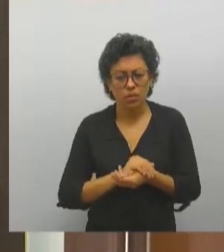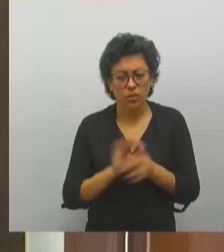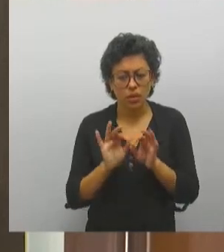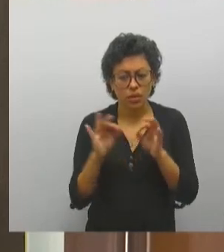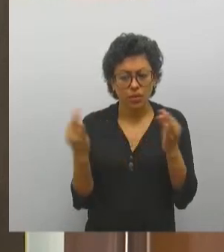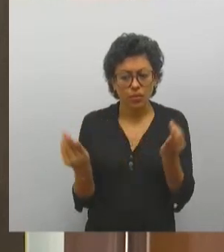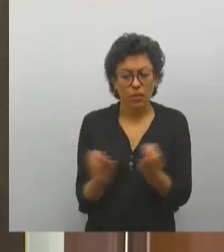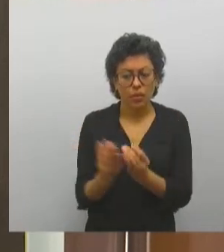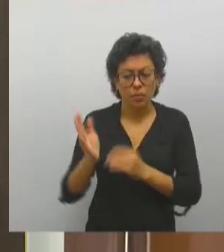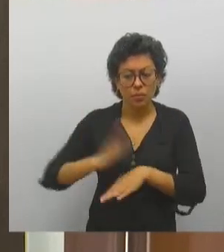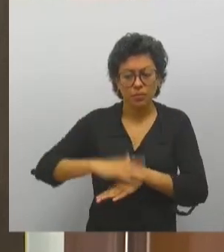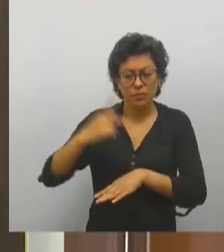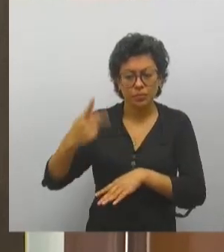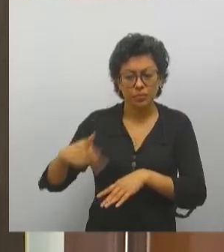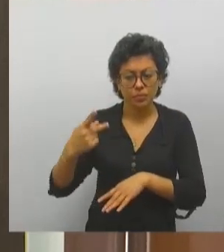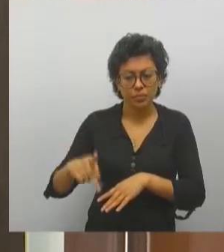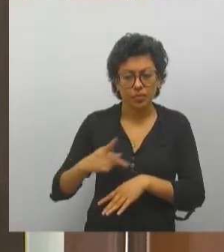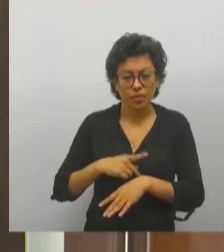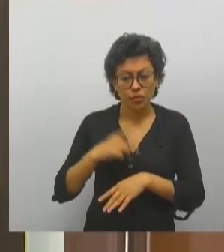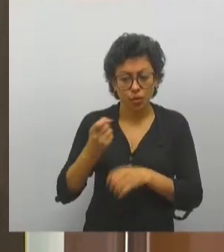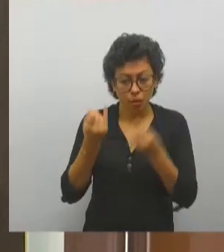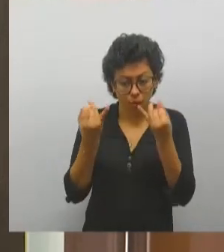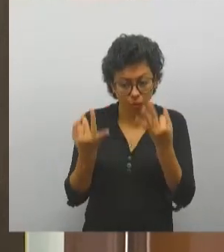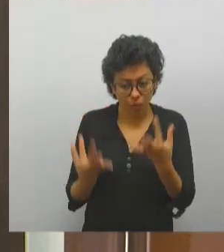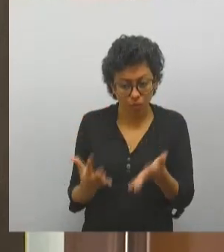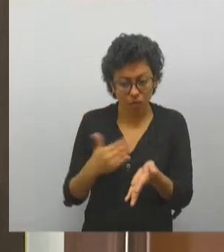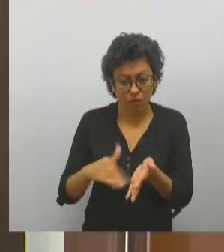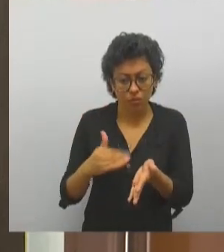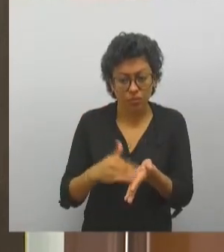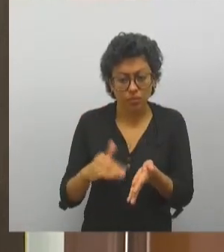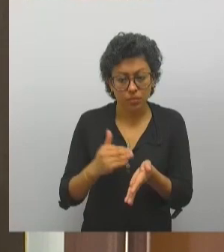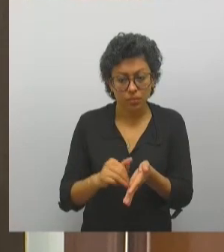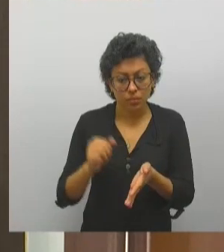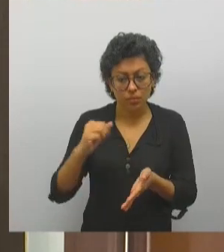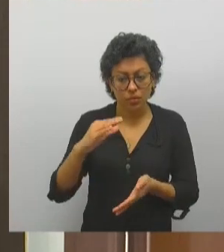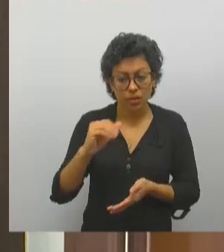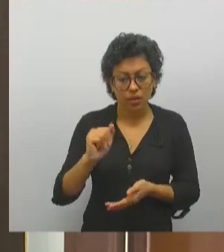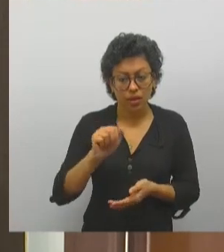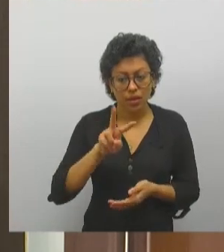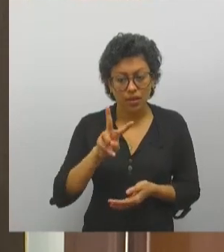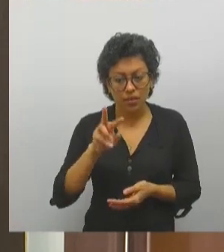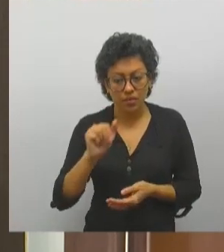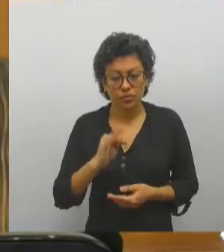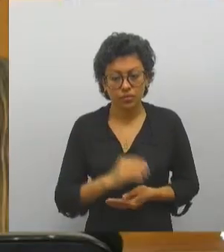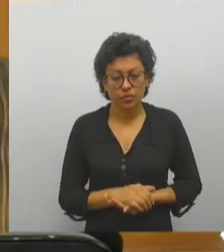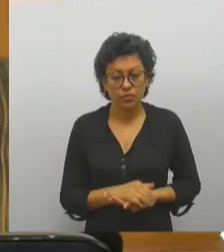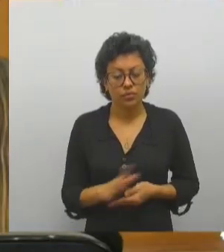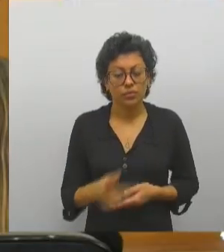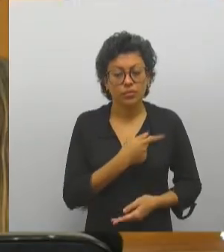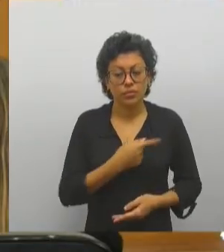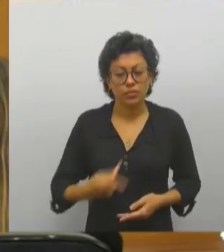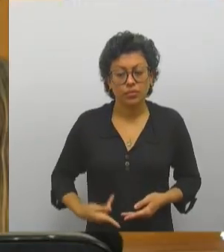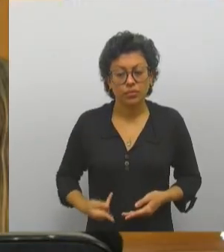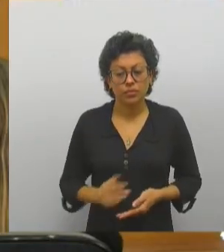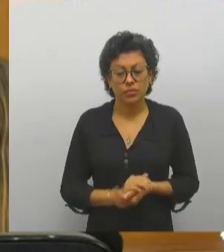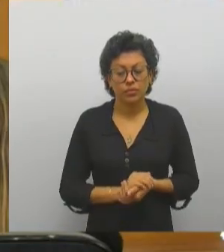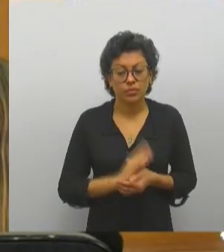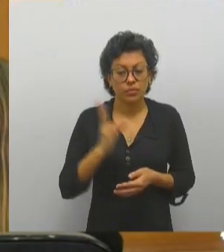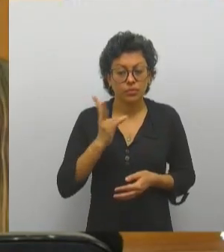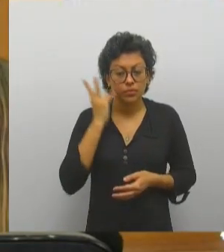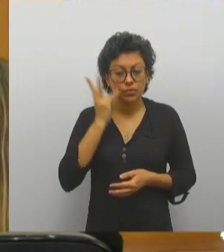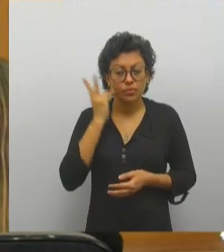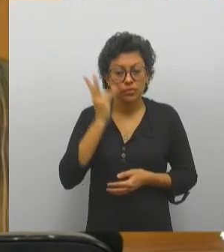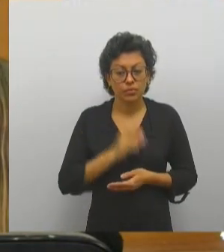família deles ali. Vou especificar para a Secretaria de Obras, bairro da Cava, no Santo Antônio. O vereador Mascotti